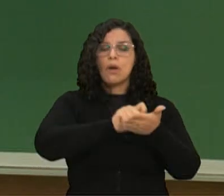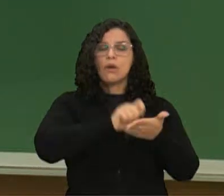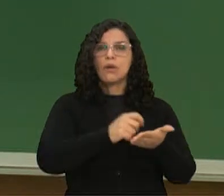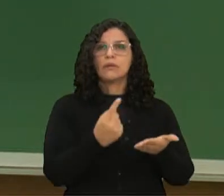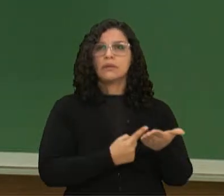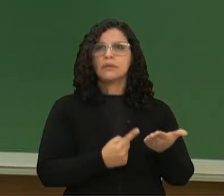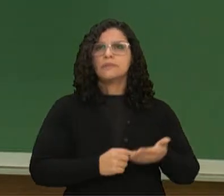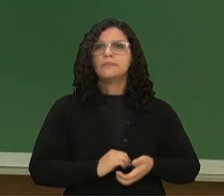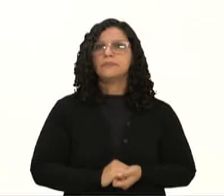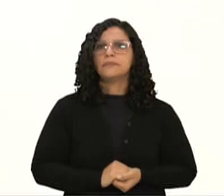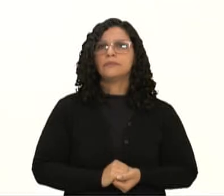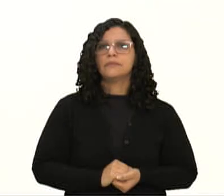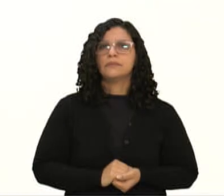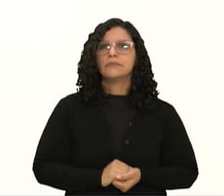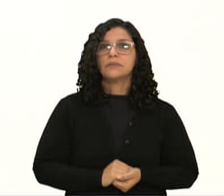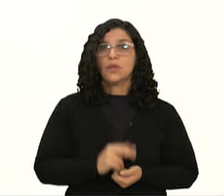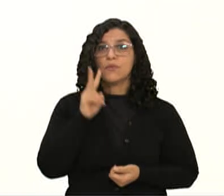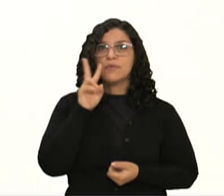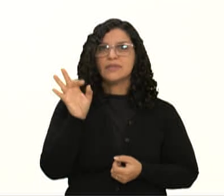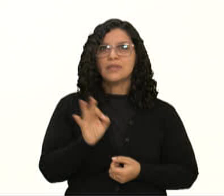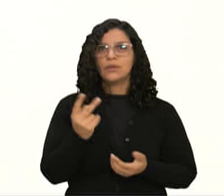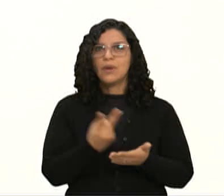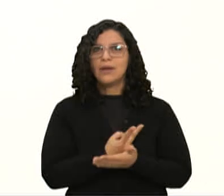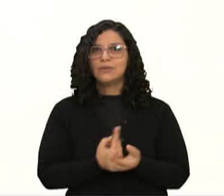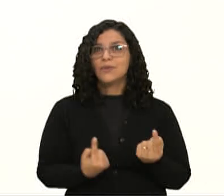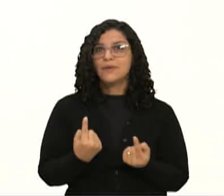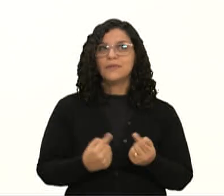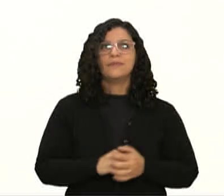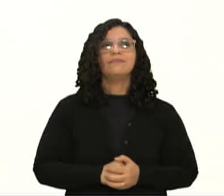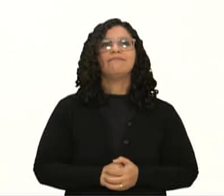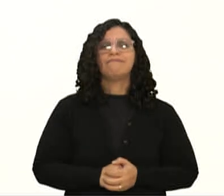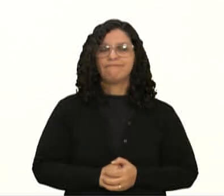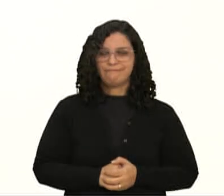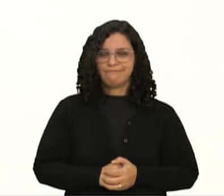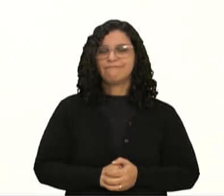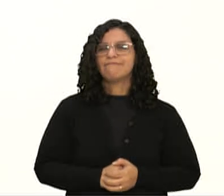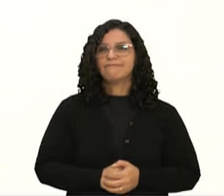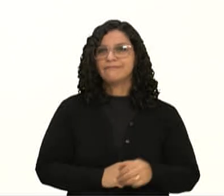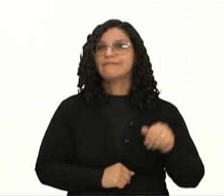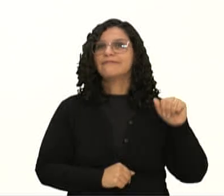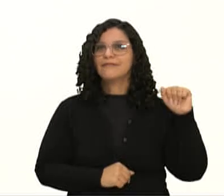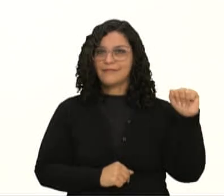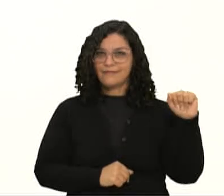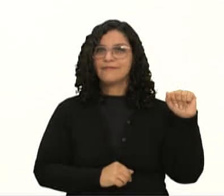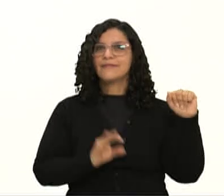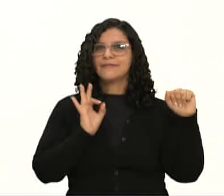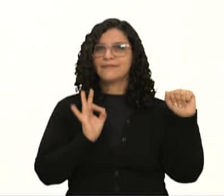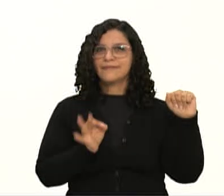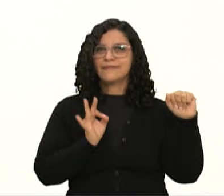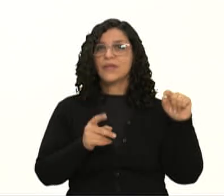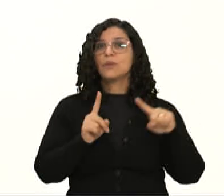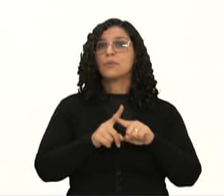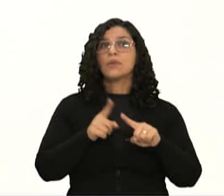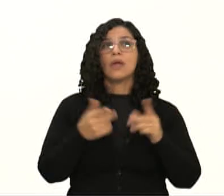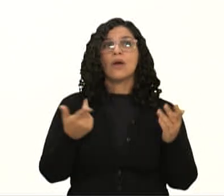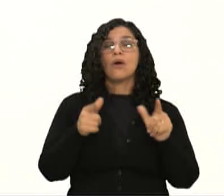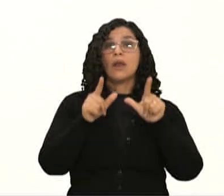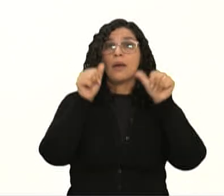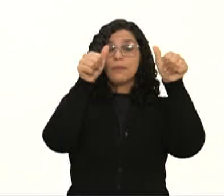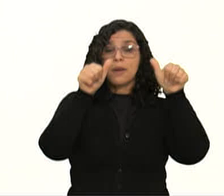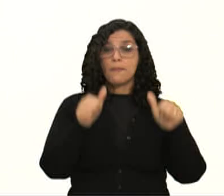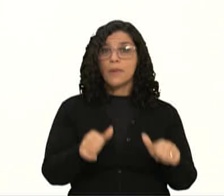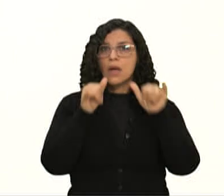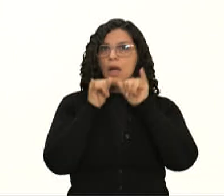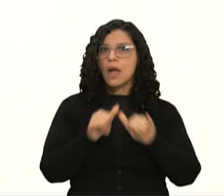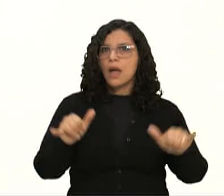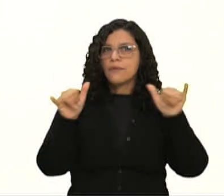caderno de vocês. Vamos ver se vocês acertaram? Letter A, né? Então, esse é um poster